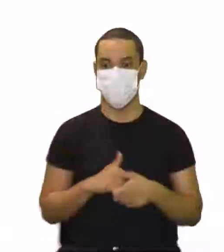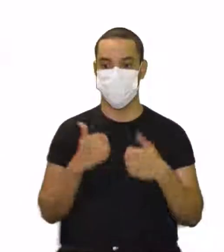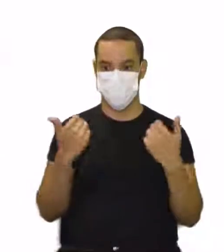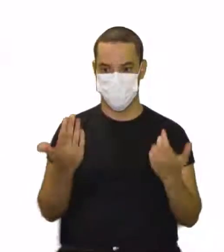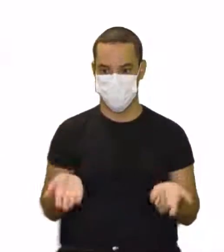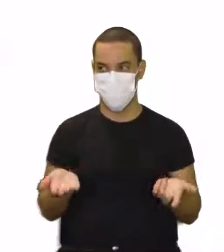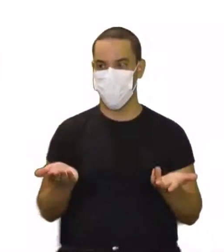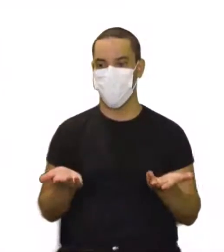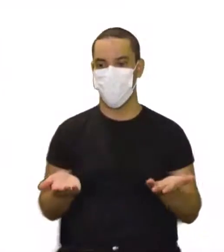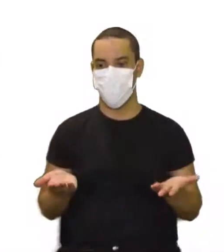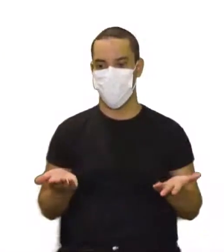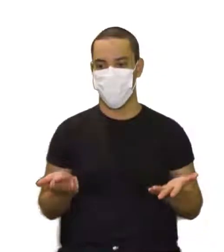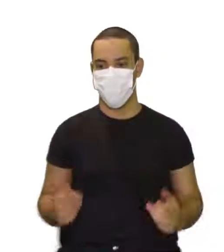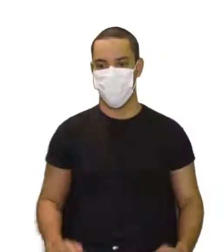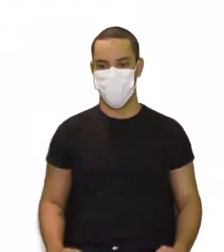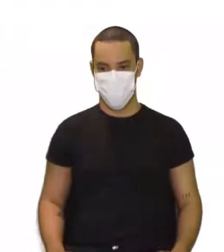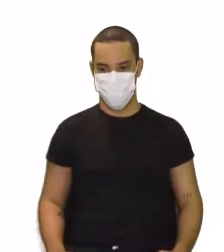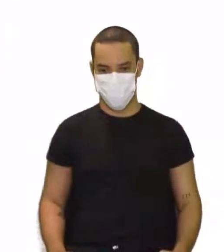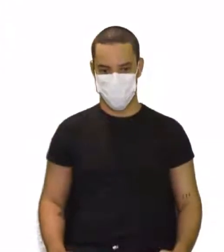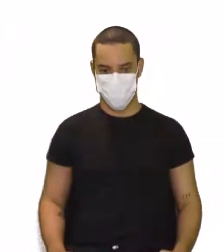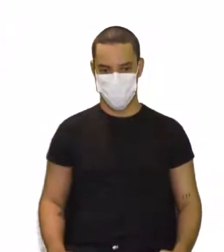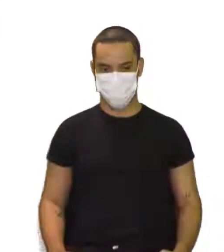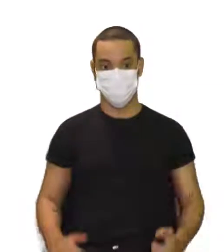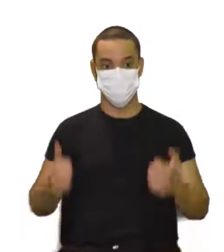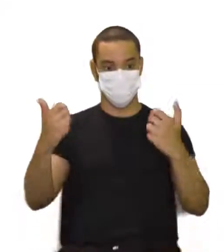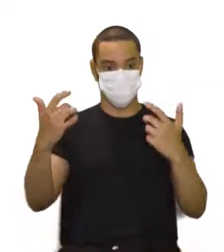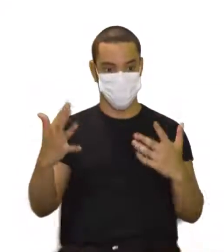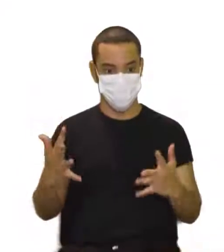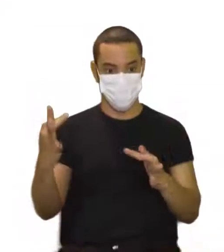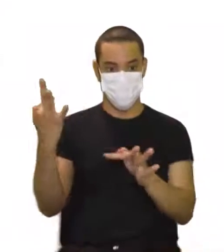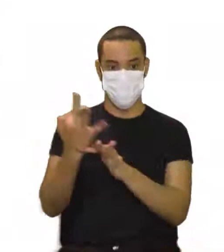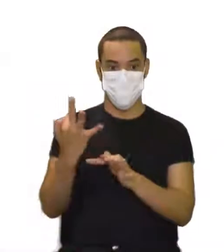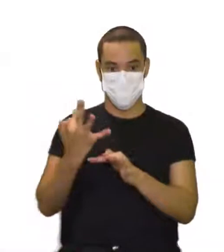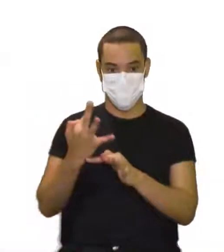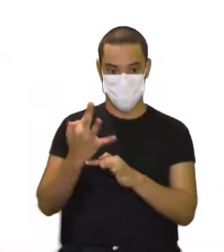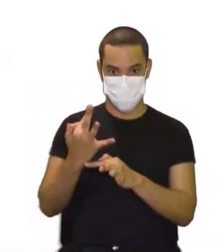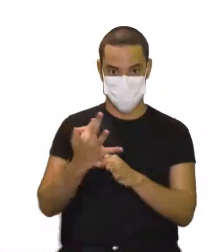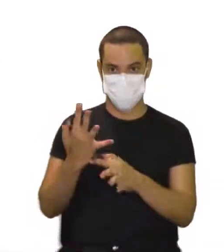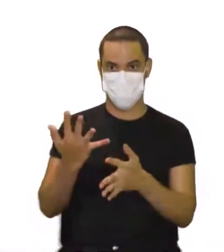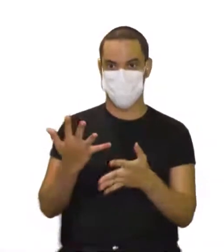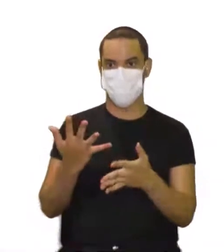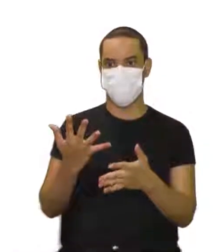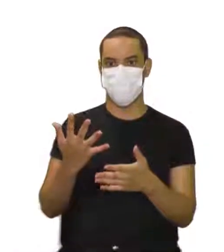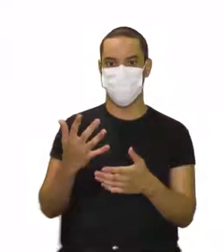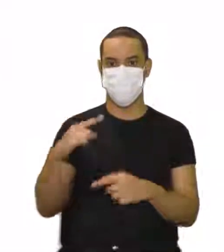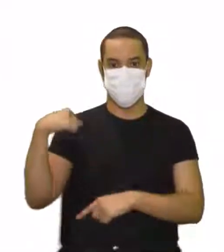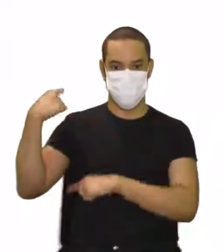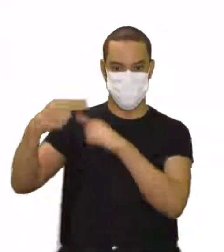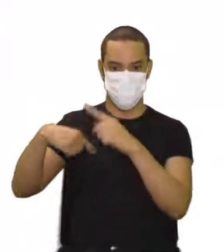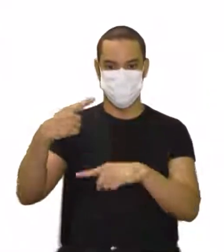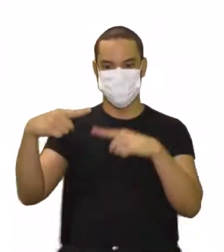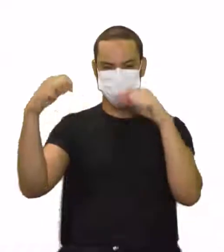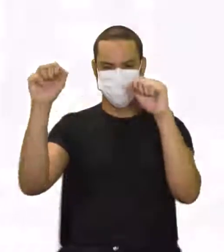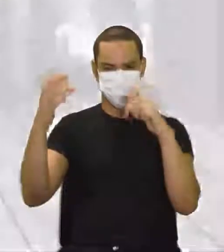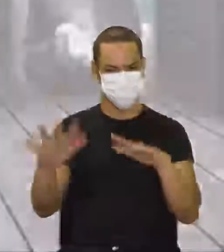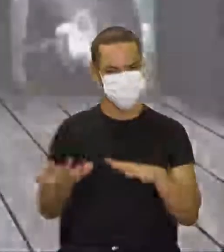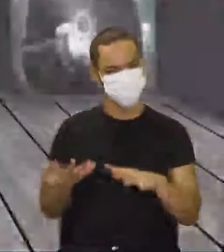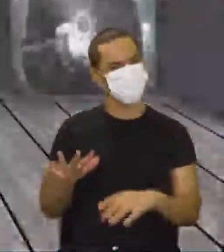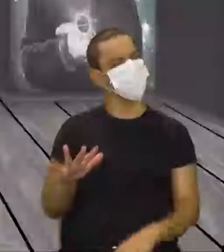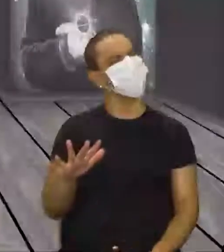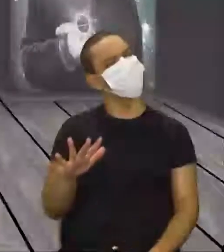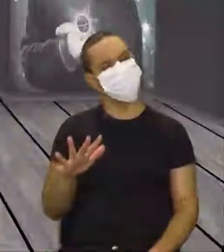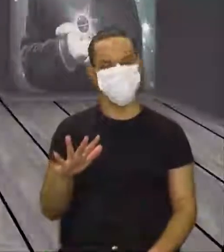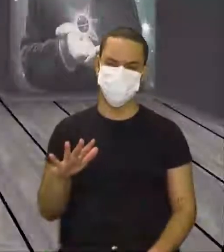Bom. E dizer que a física clássica caiu também não é assim, né? Isso aqui é importante. Pessoal, olha só, quando fala assim,